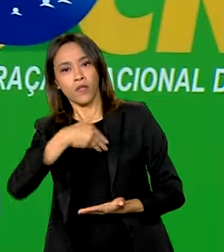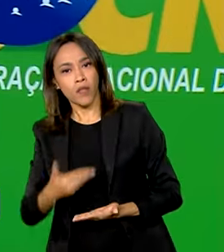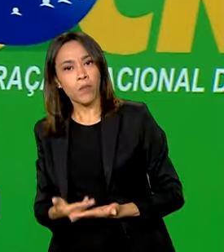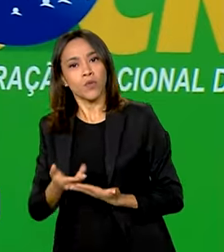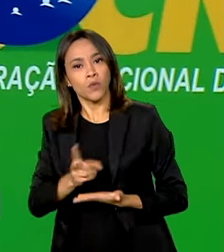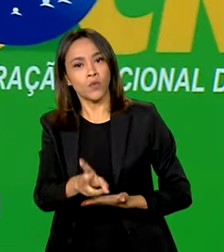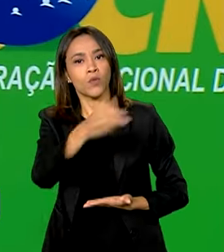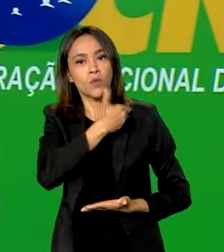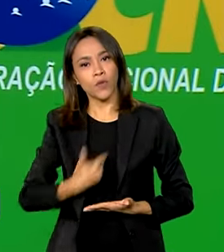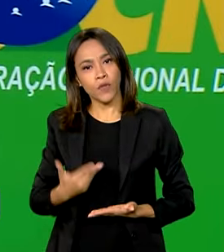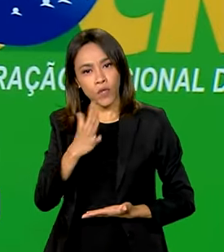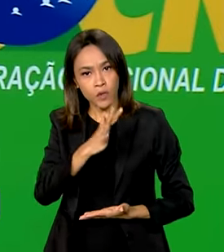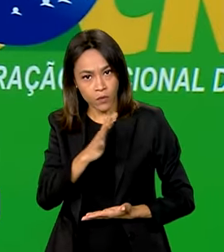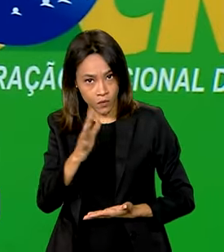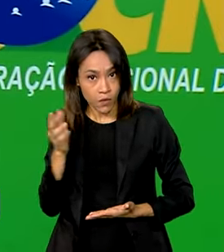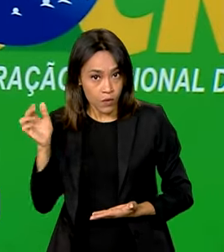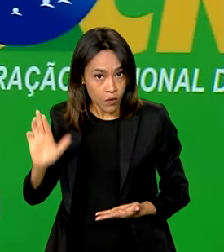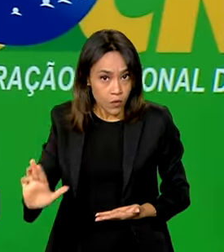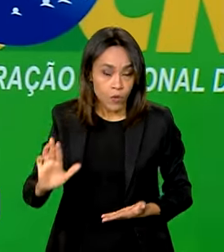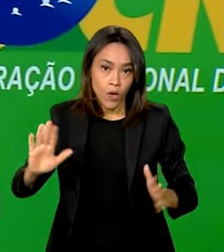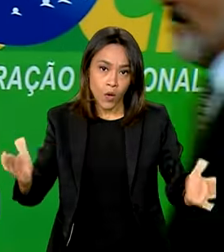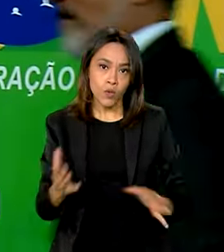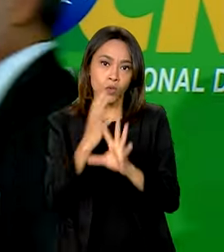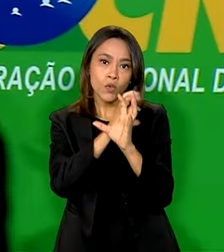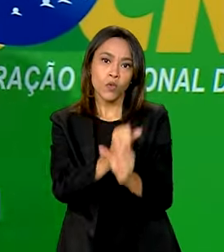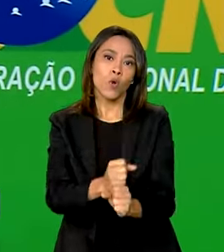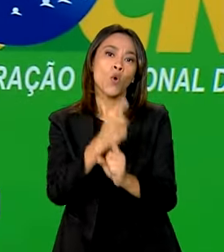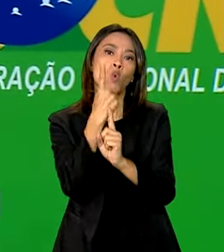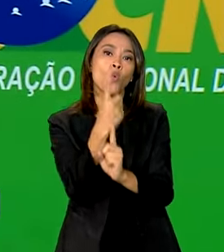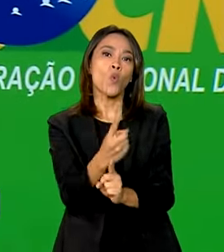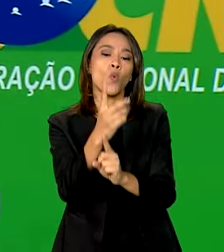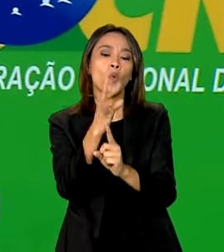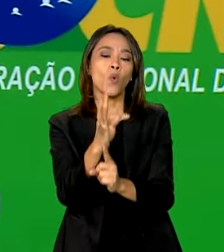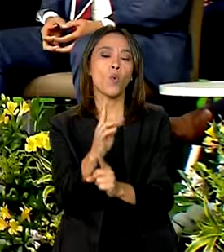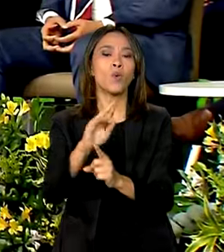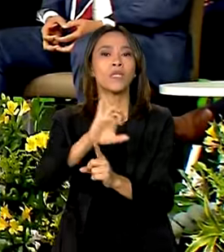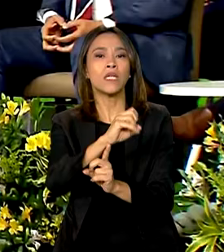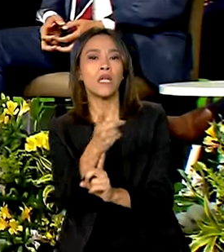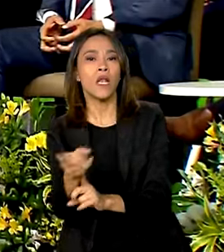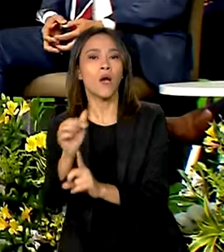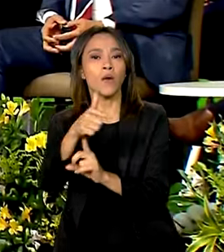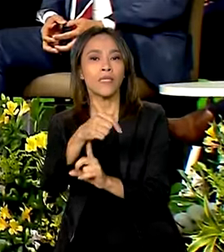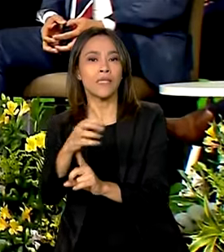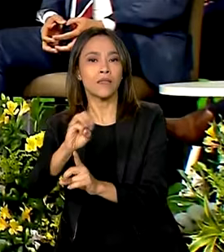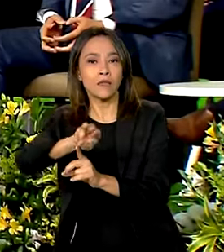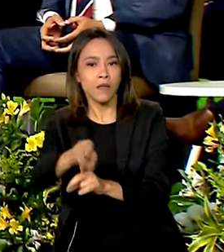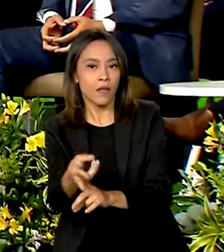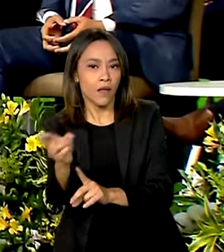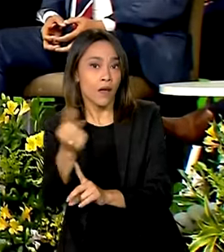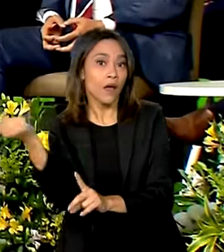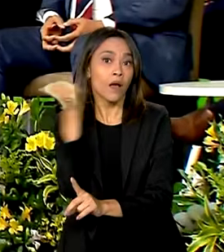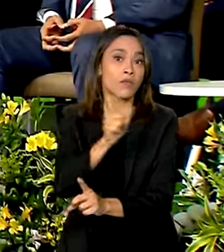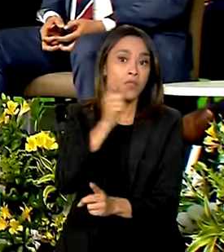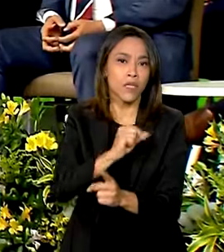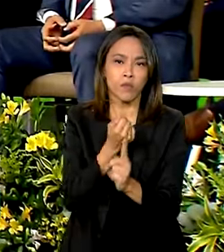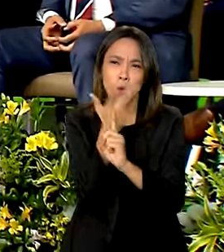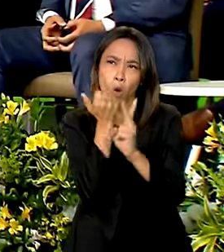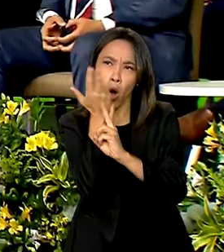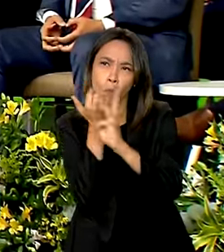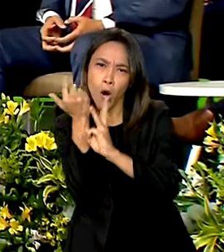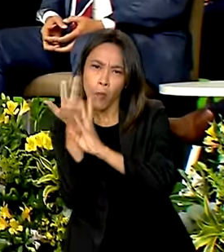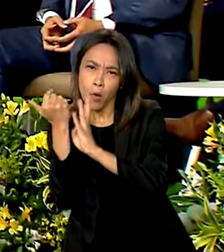Lula, chegam hoje a 1 trilhão e 700 bilhões de reais. Nós conseguimos vários avanços. Só